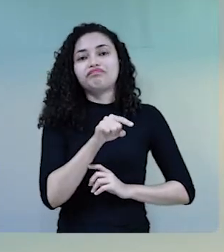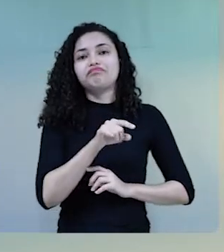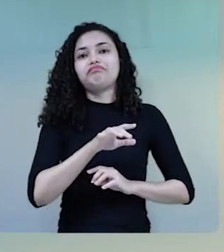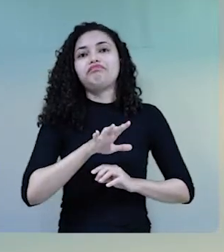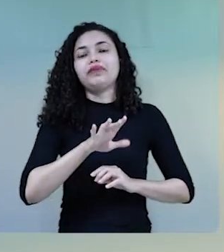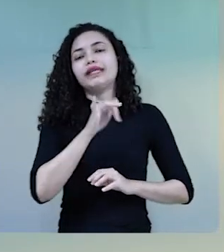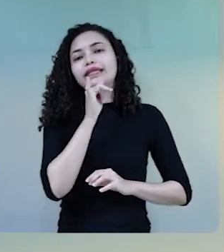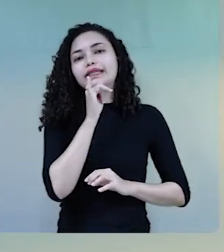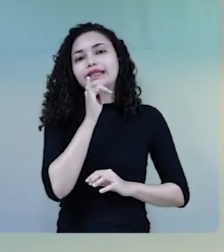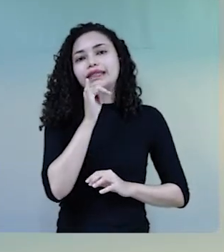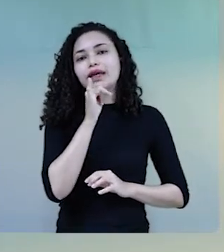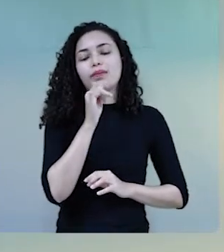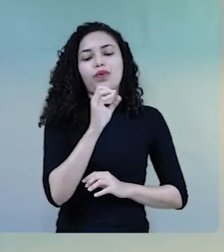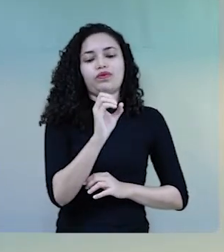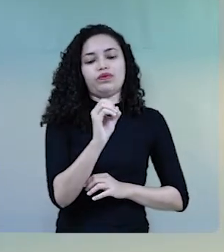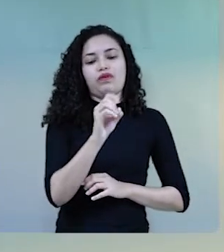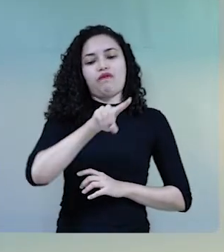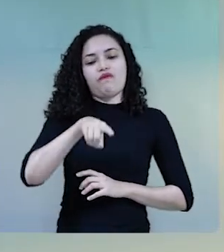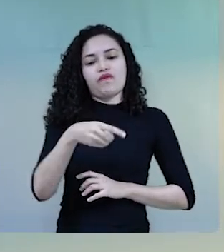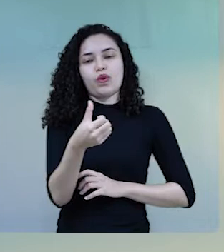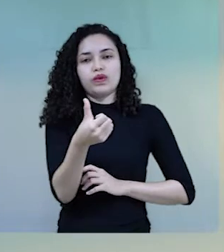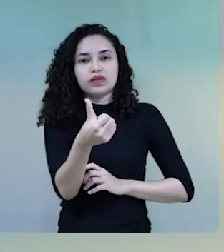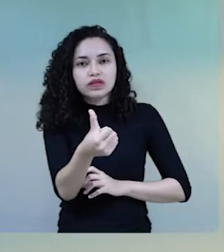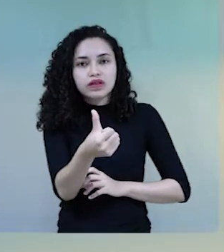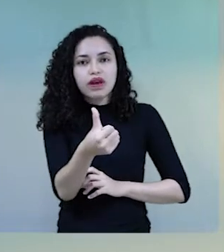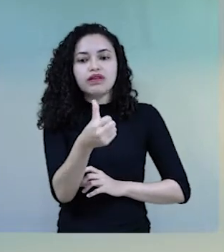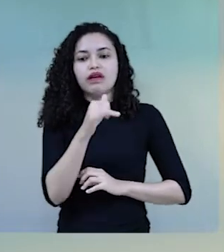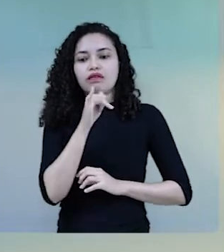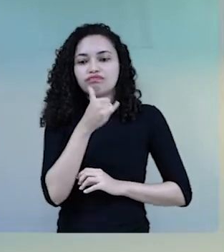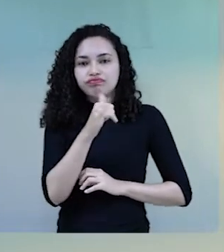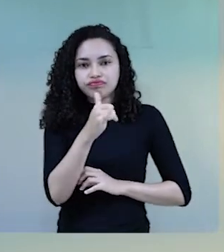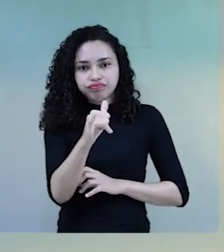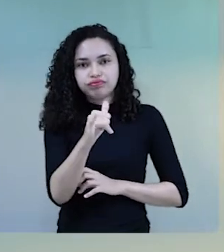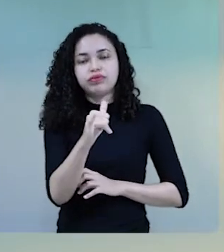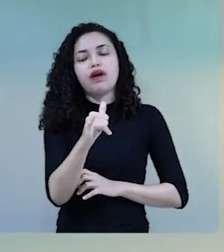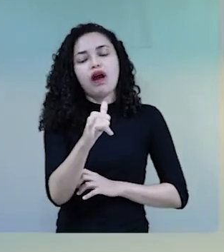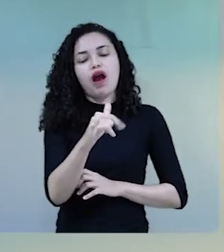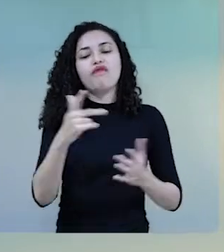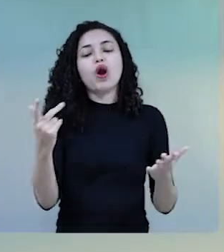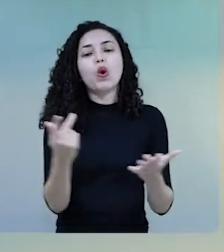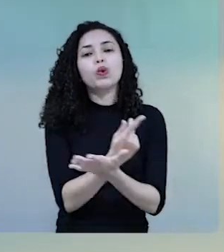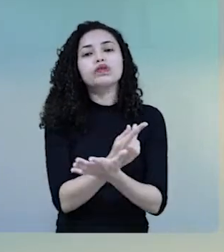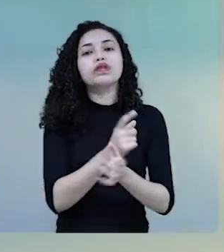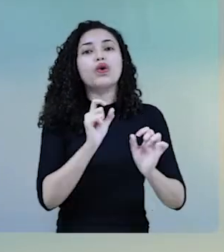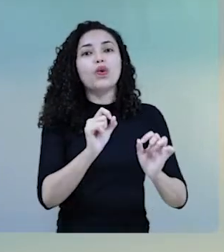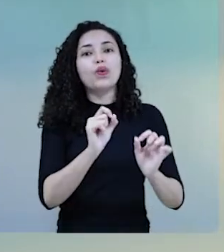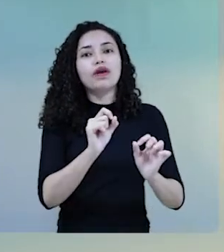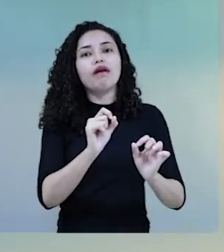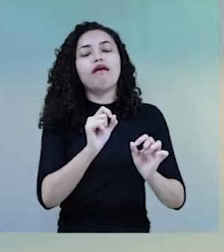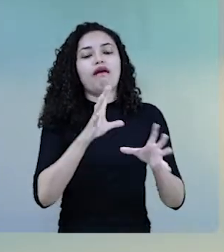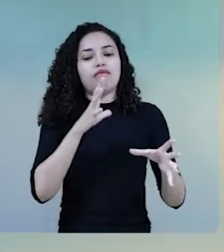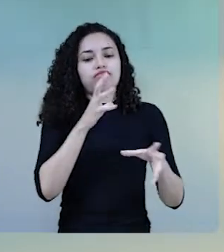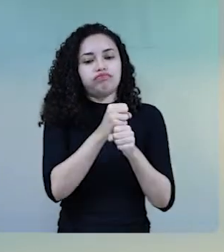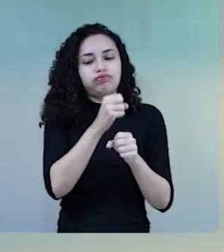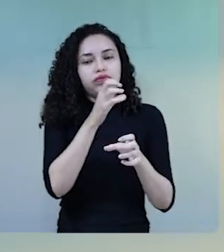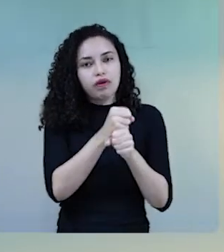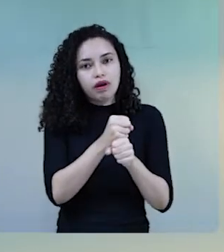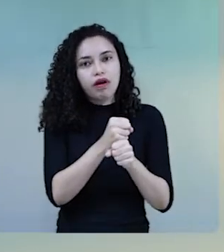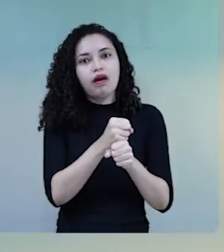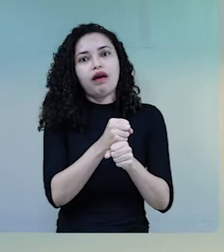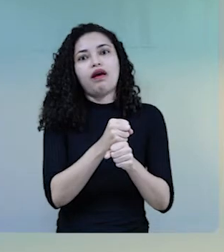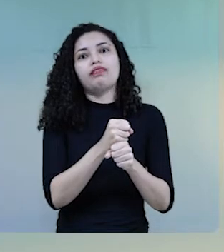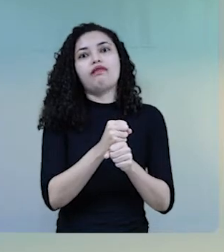colocar 30 e aqui o 0,6 como corrente, você vai poder encontrar o valor da resistência. Então, se aqui é 30 e aqui é 0,6,